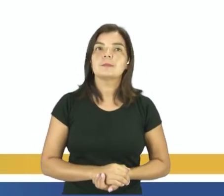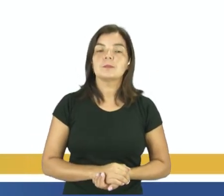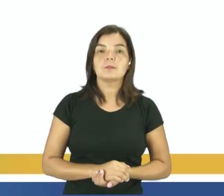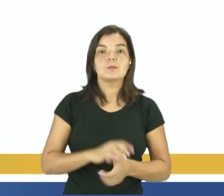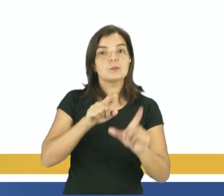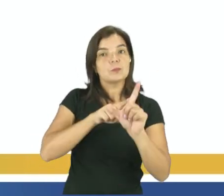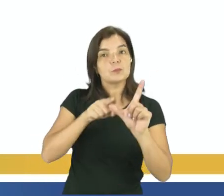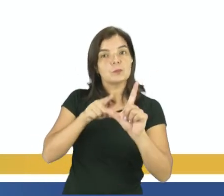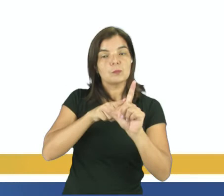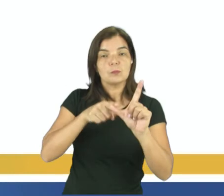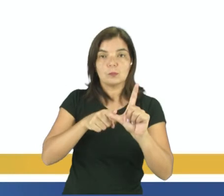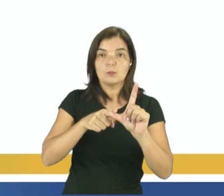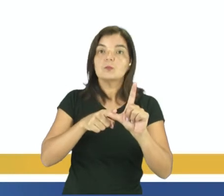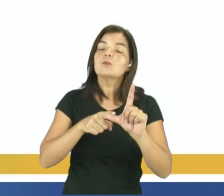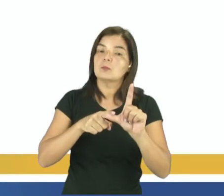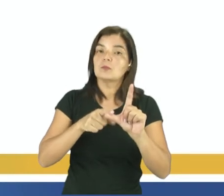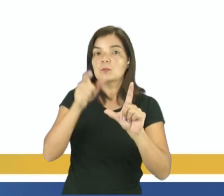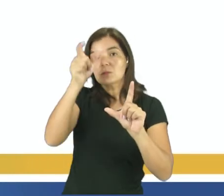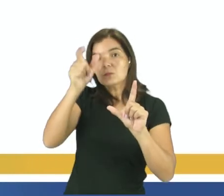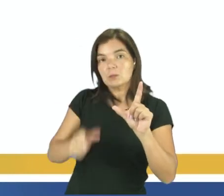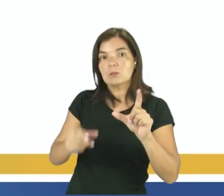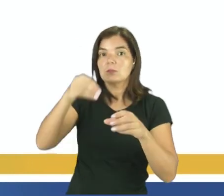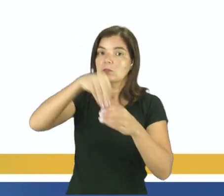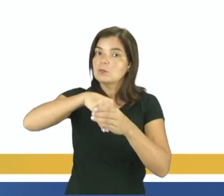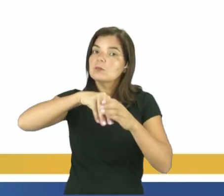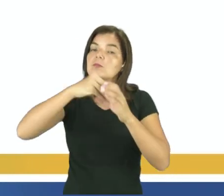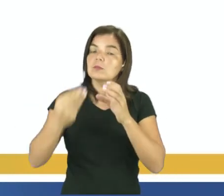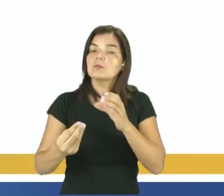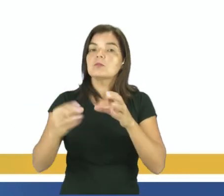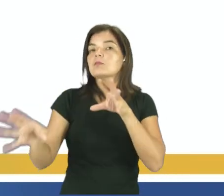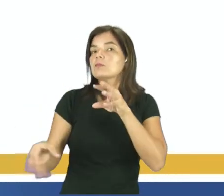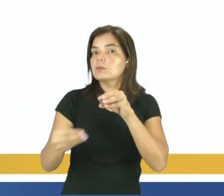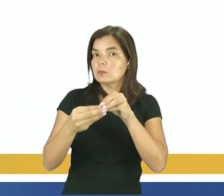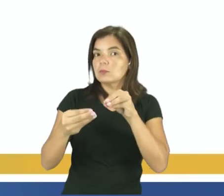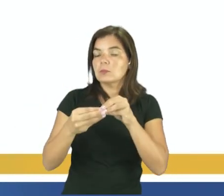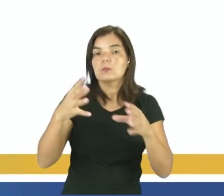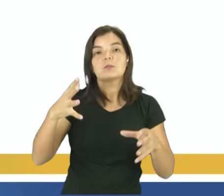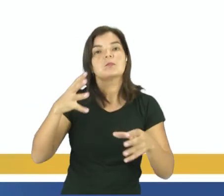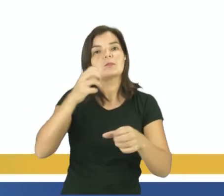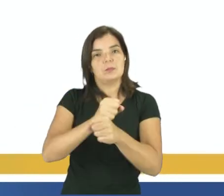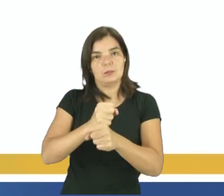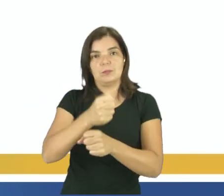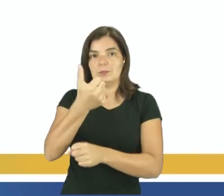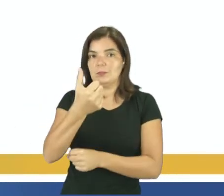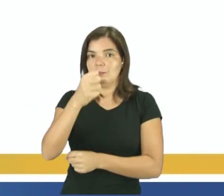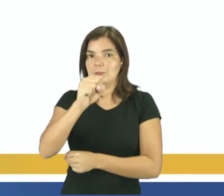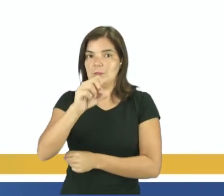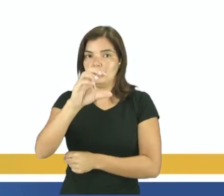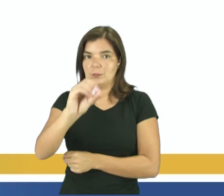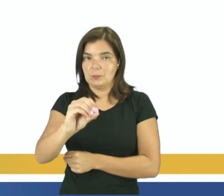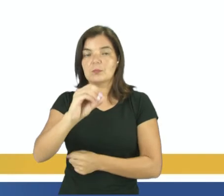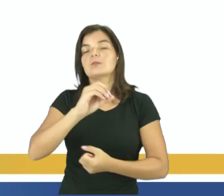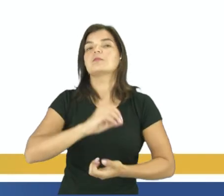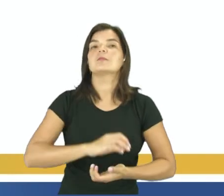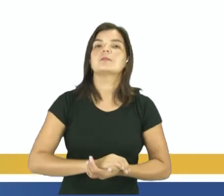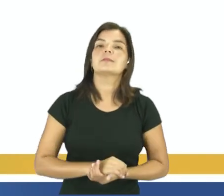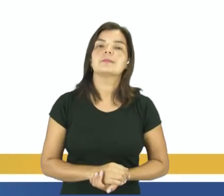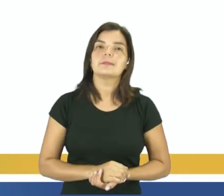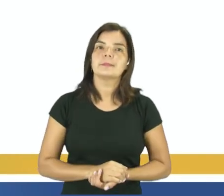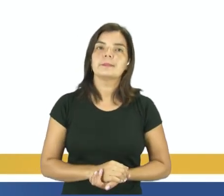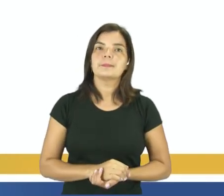ângulos colaterais internos ou externos, eles são entre si suplementares, eles somam